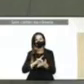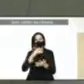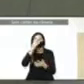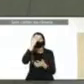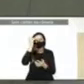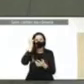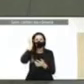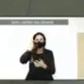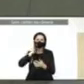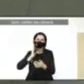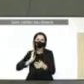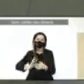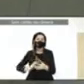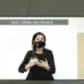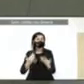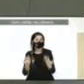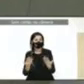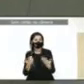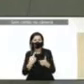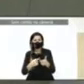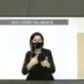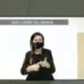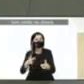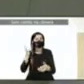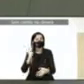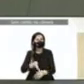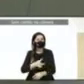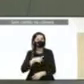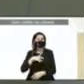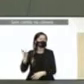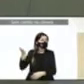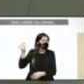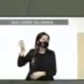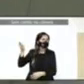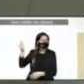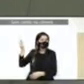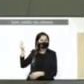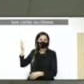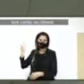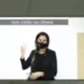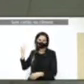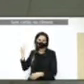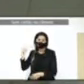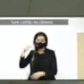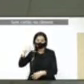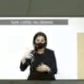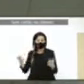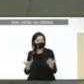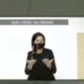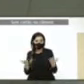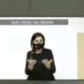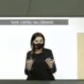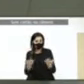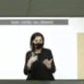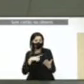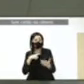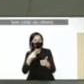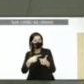gestões anteriores, de 20 anos atrás. É por isso que nossa segurança está assim desse jeito. 30 anos atrás,